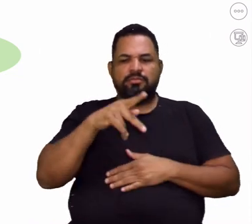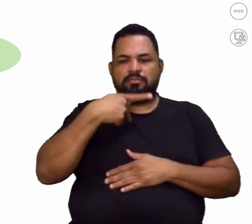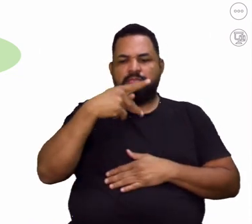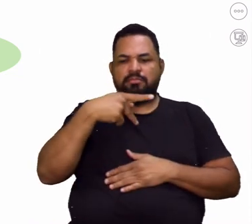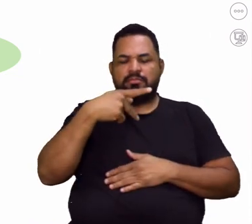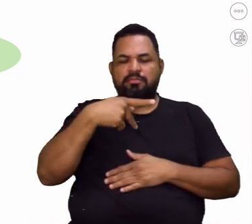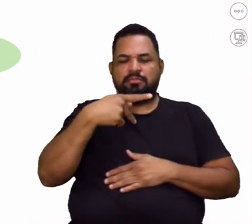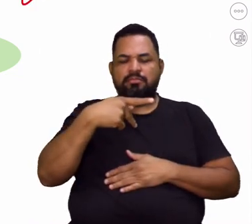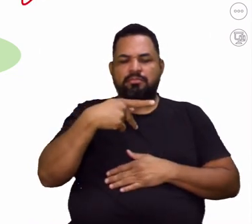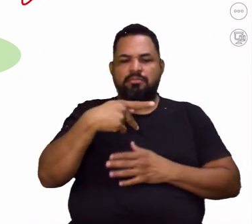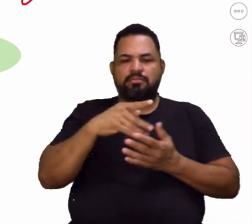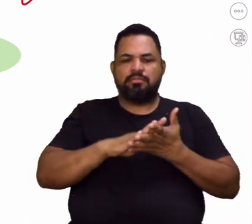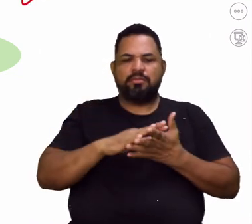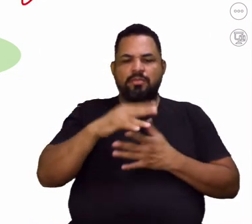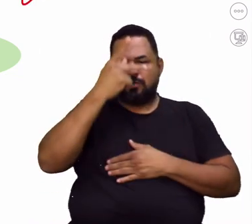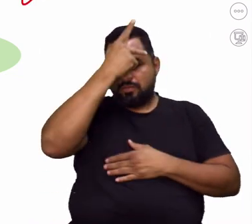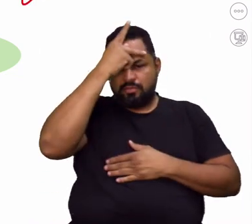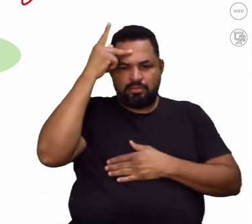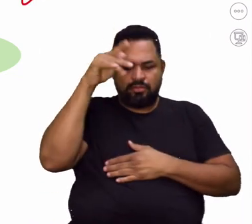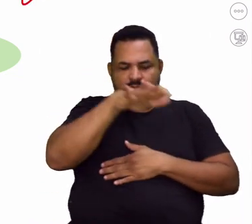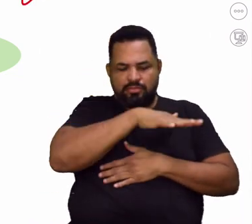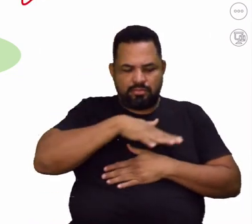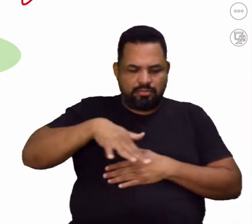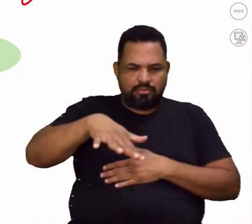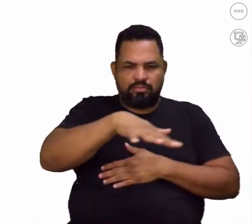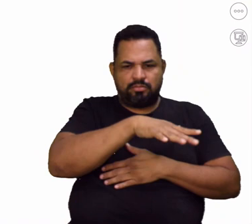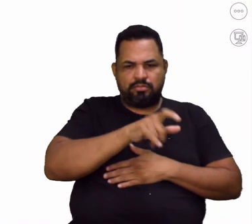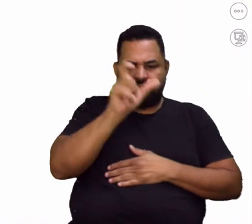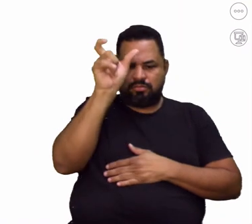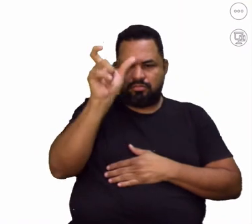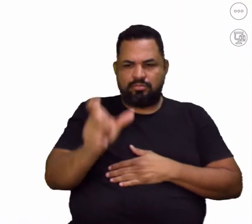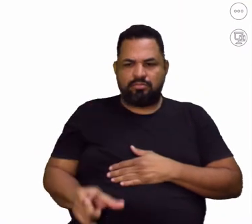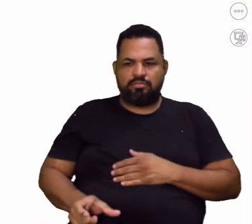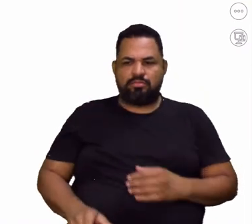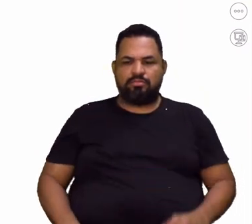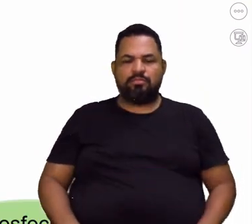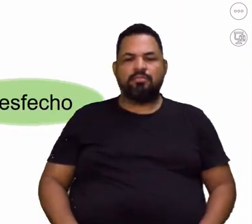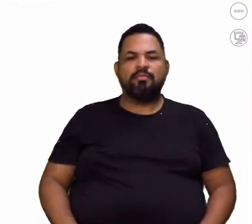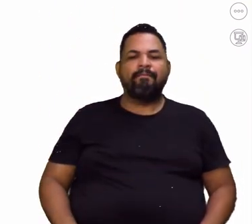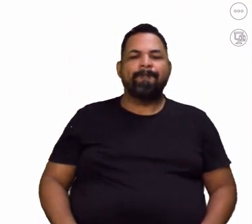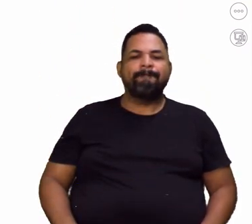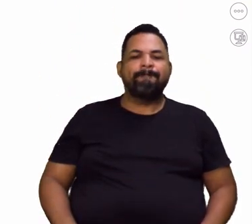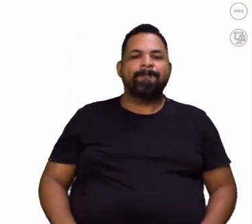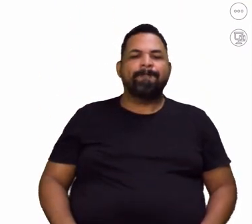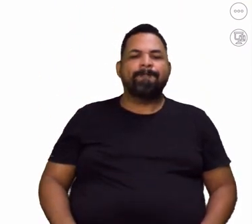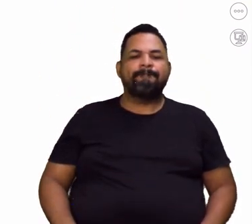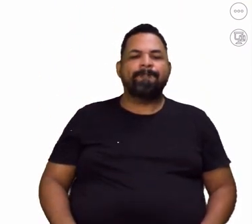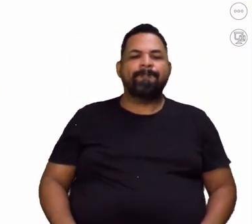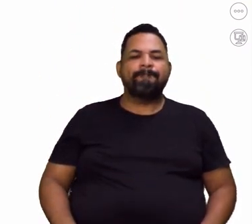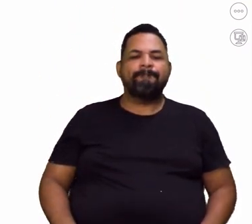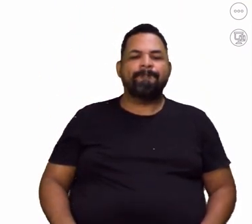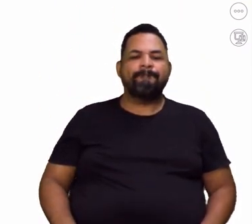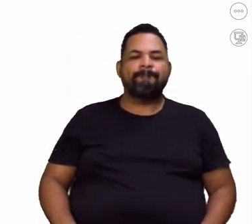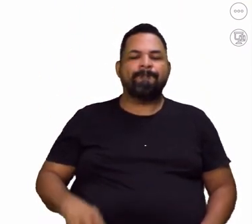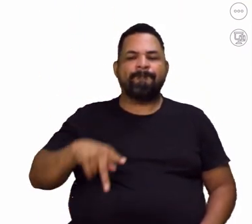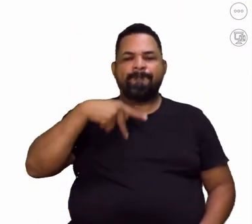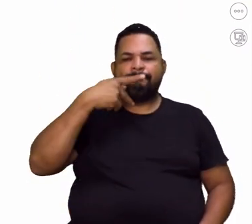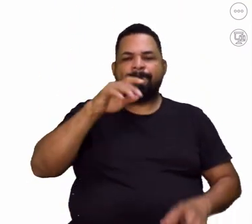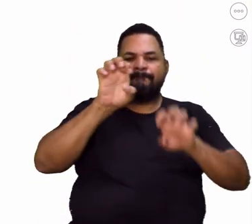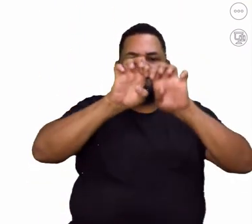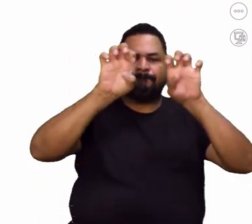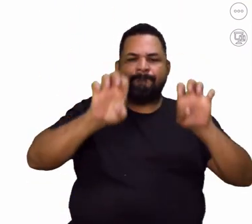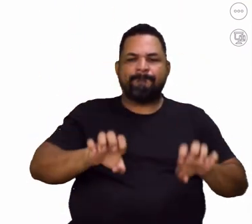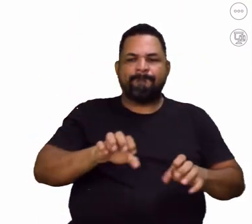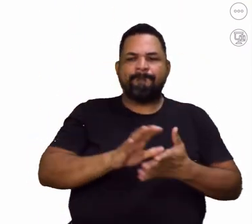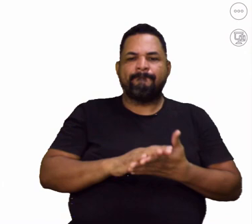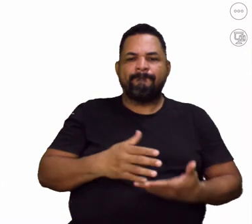e espaço. Eis aí o pente dos elementos da narrativa. Beleza! E aí, falando da